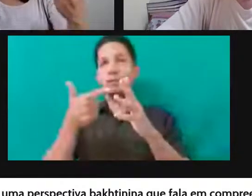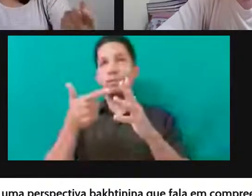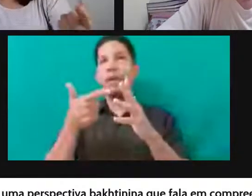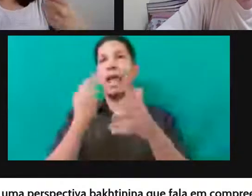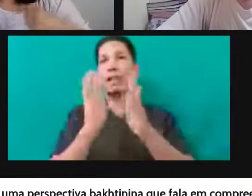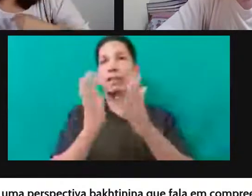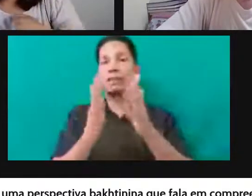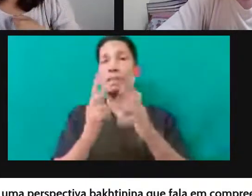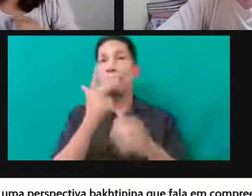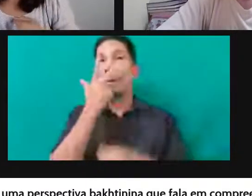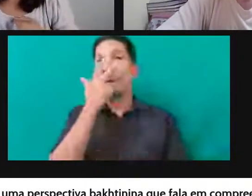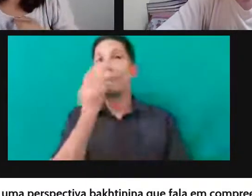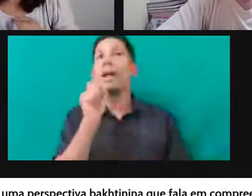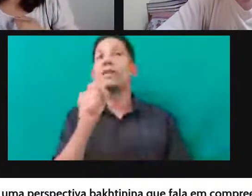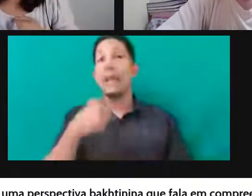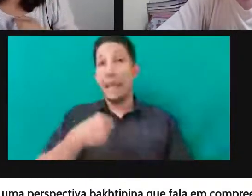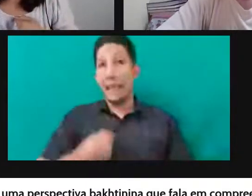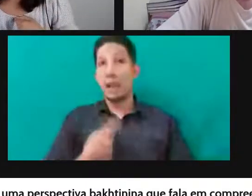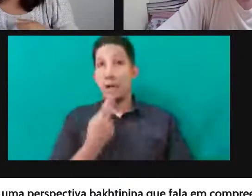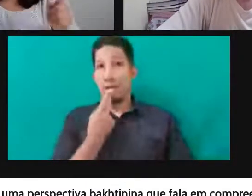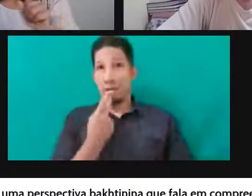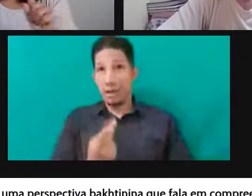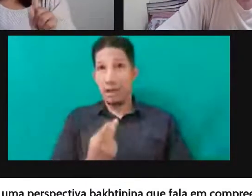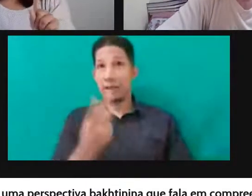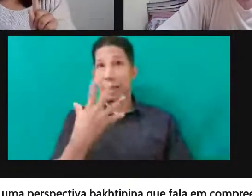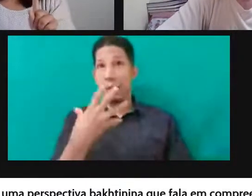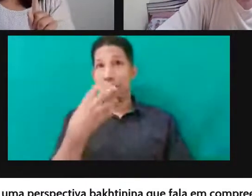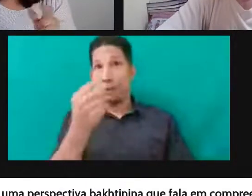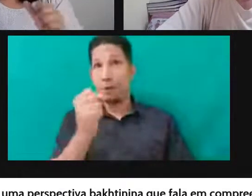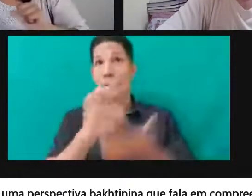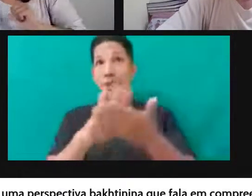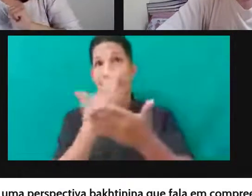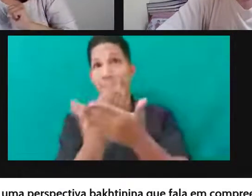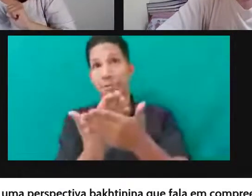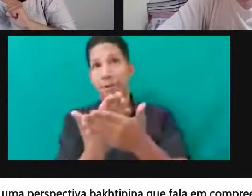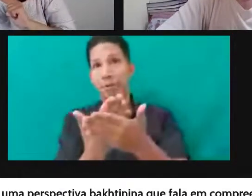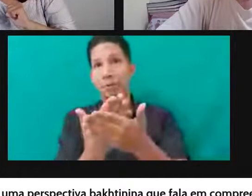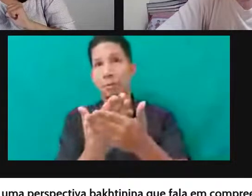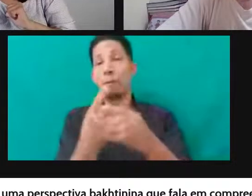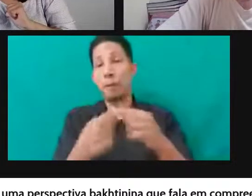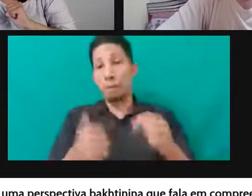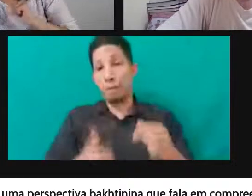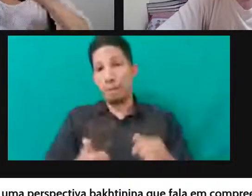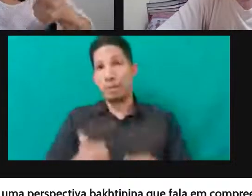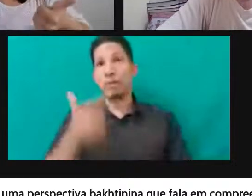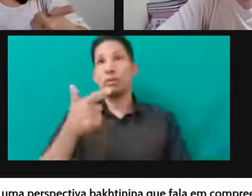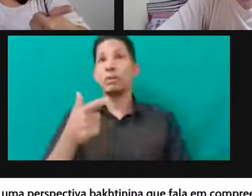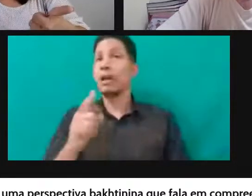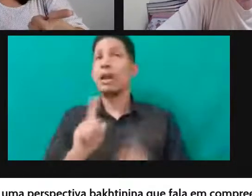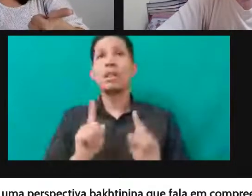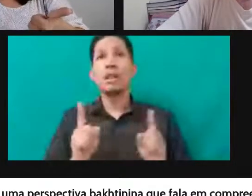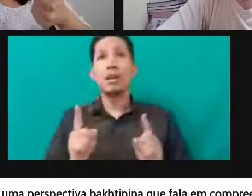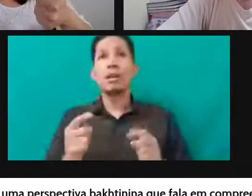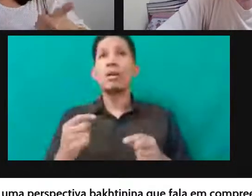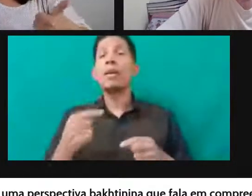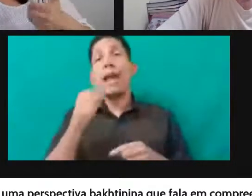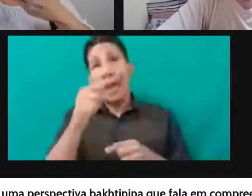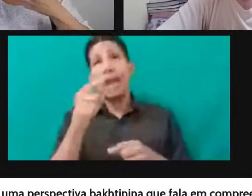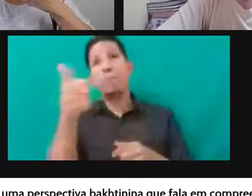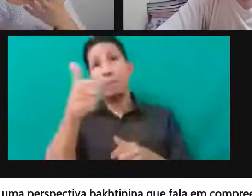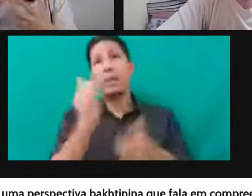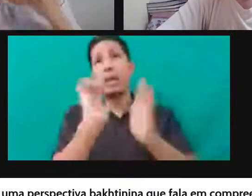falando e que ela estava interpretando a minha fala. Mas não, eu estava interpretando a fala dela.